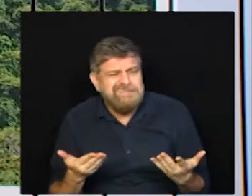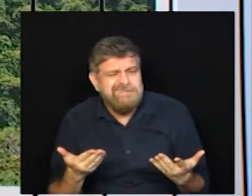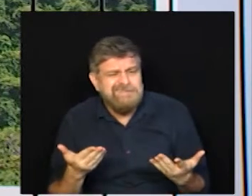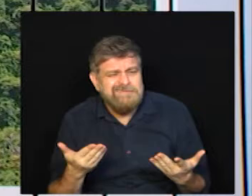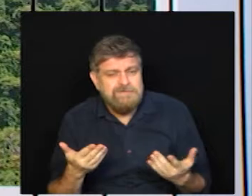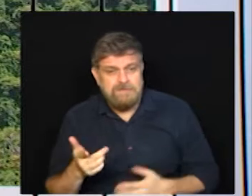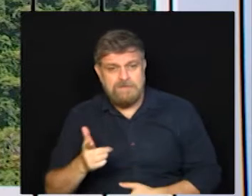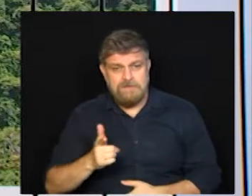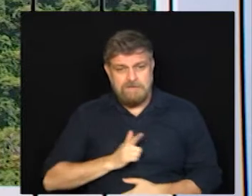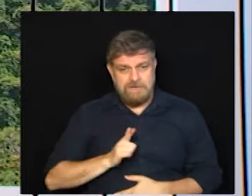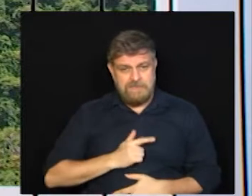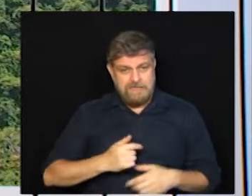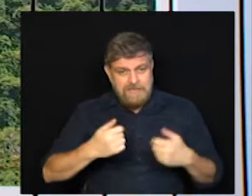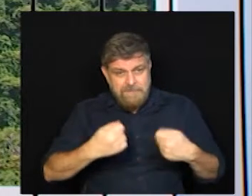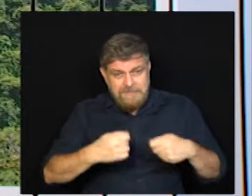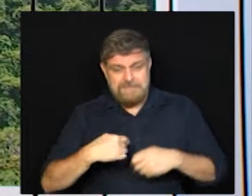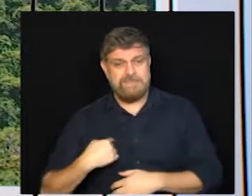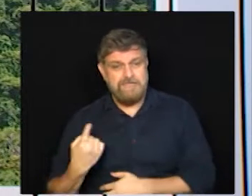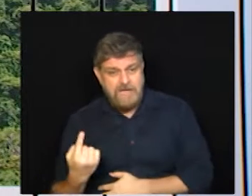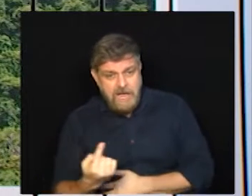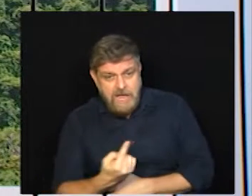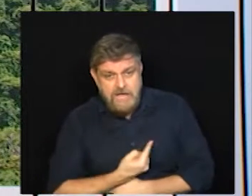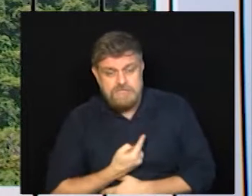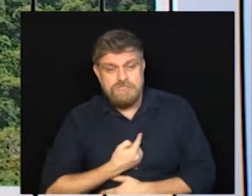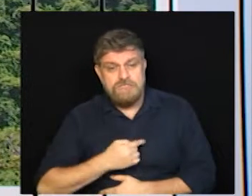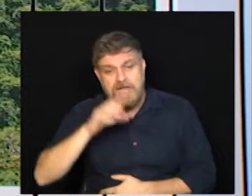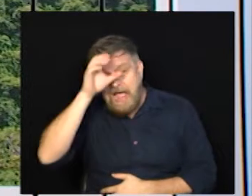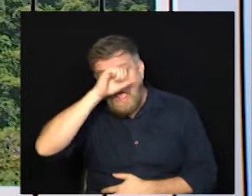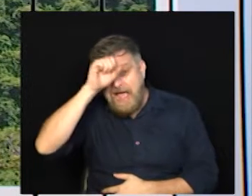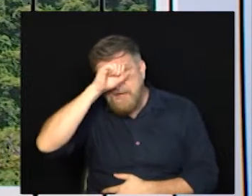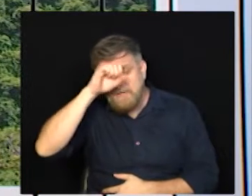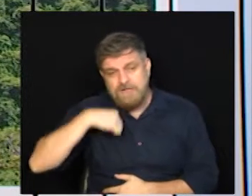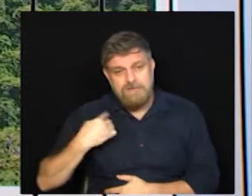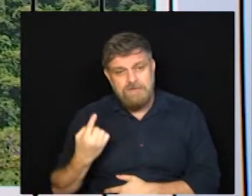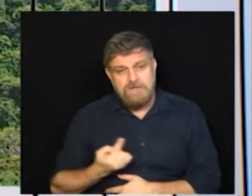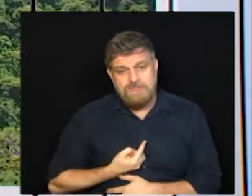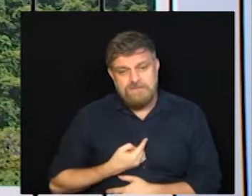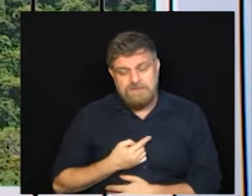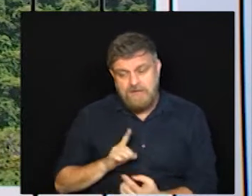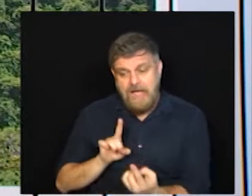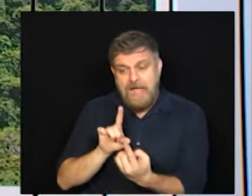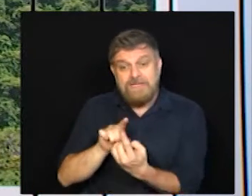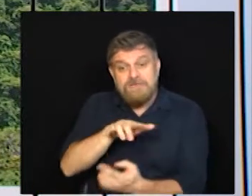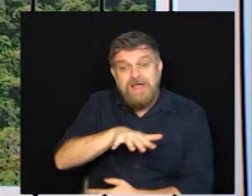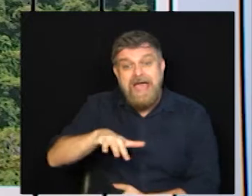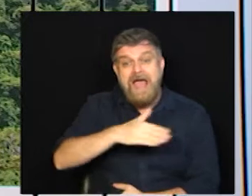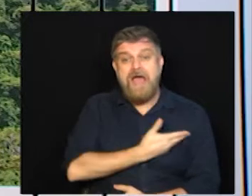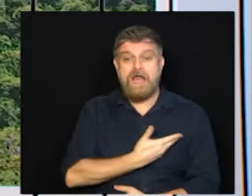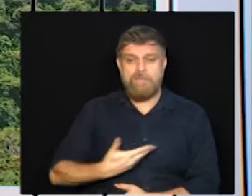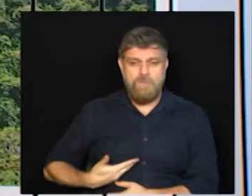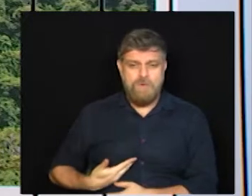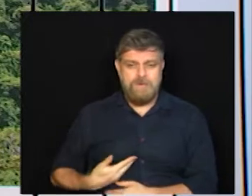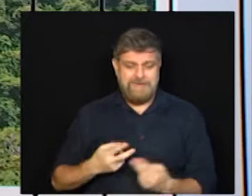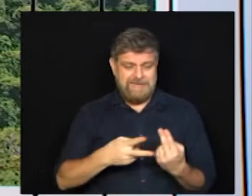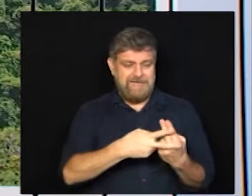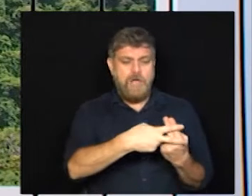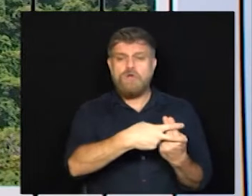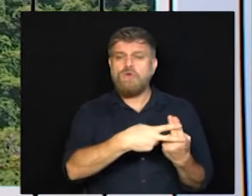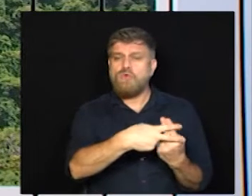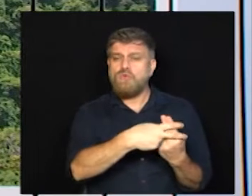também existe uma necessidade da gente ter essa formação quando a gente fala nos atendimentos públicos, quando a gente fala do SUS,